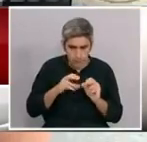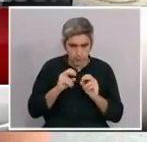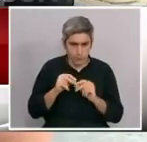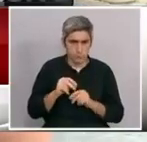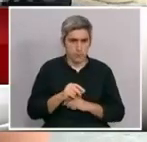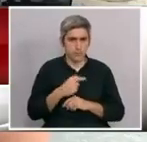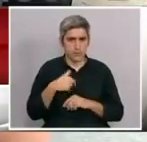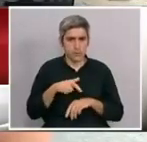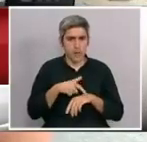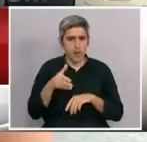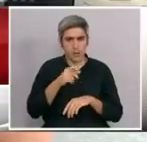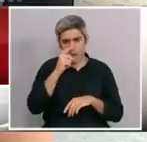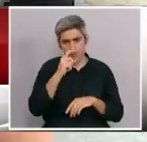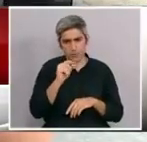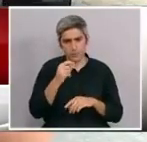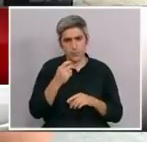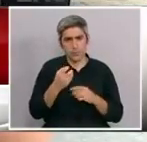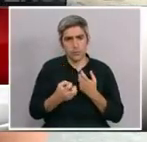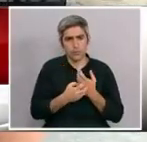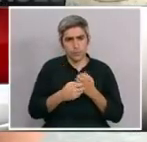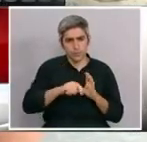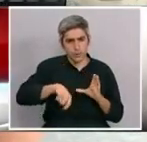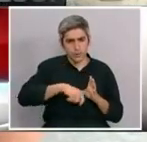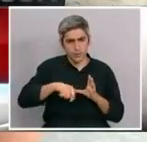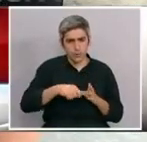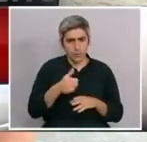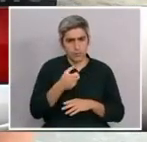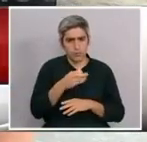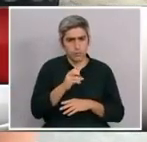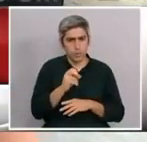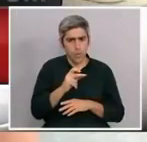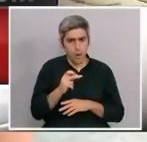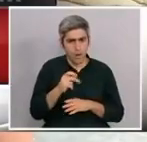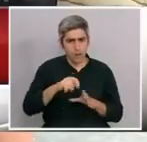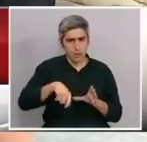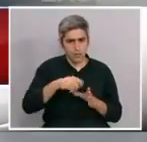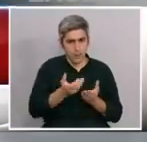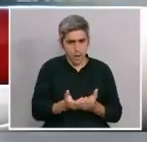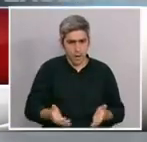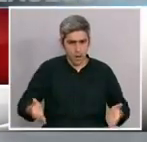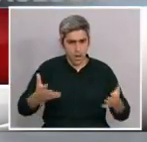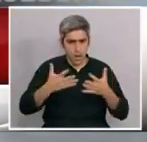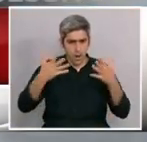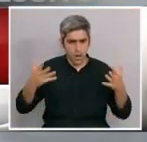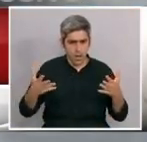Eu tinha alturas que também lá cozia a broa. Cozia lá a broa, num alguidar grande.